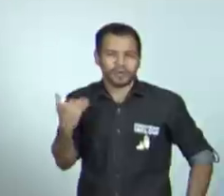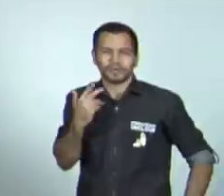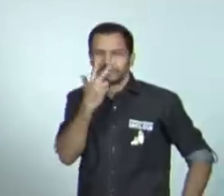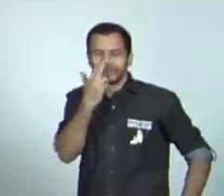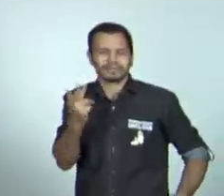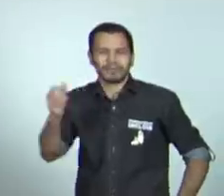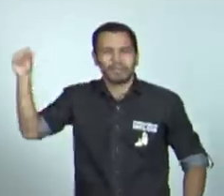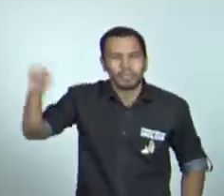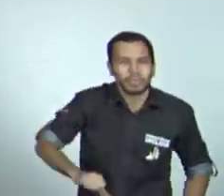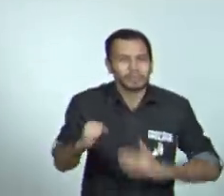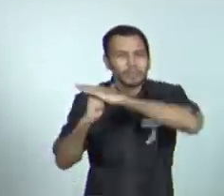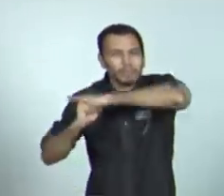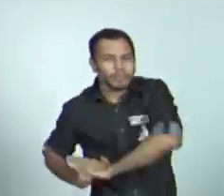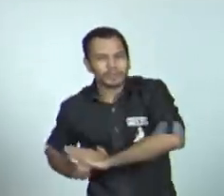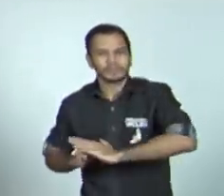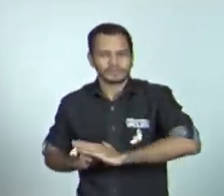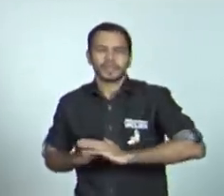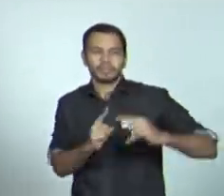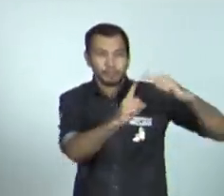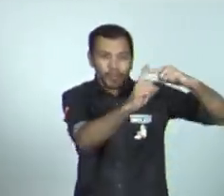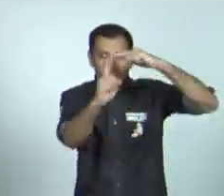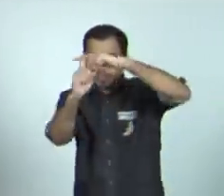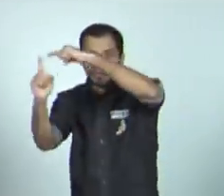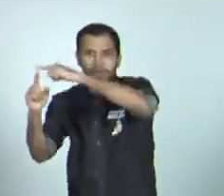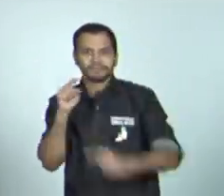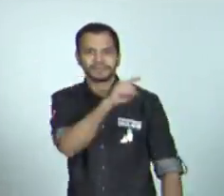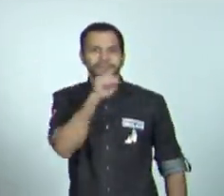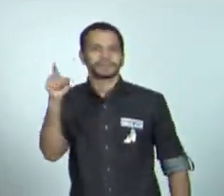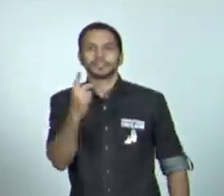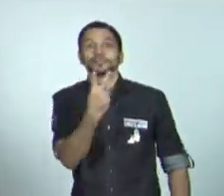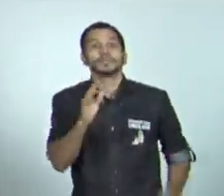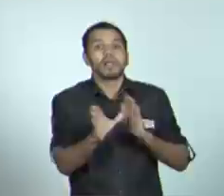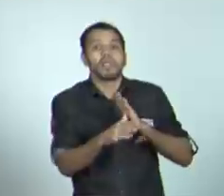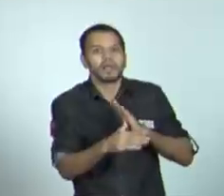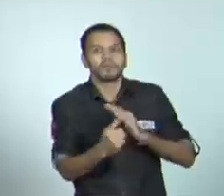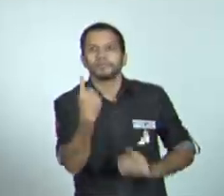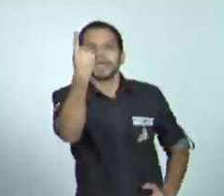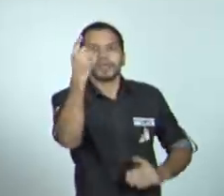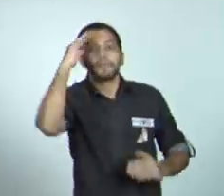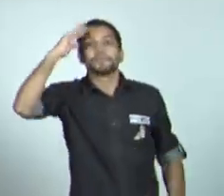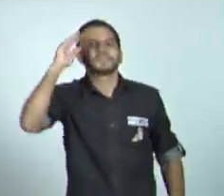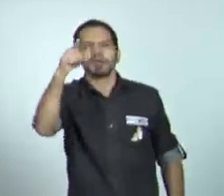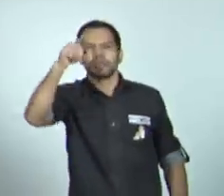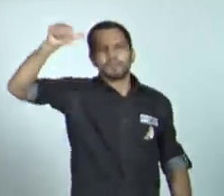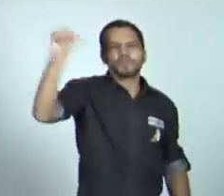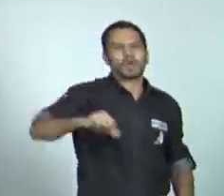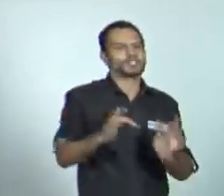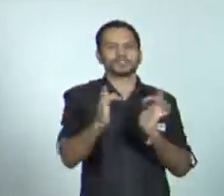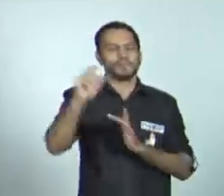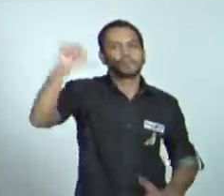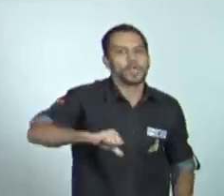numa cruz ainda colocar ele no meio de dois ladrões pode dizer se é o pior dos dois esse é o pior entre todas aquele é o pior